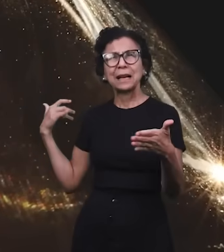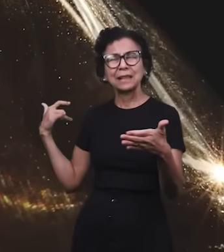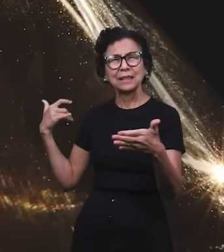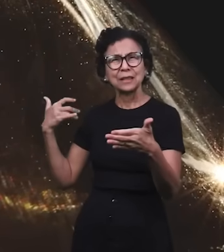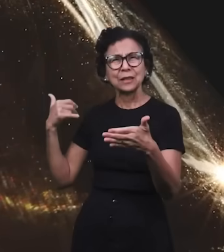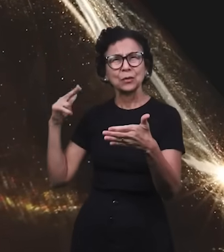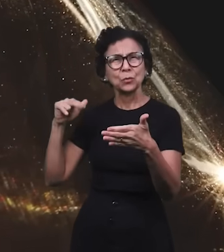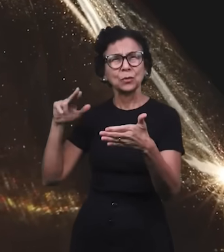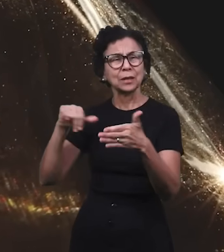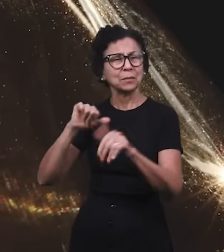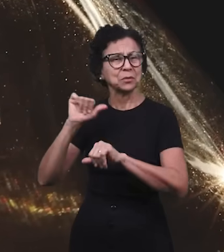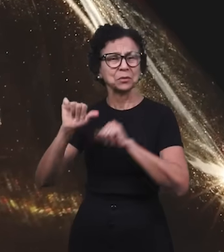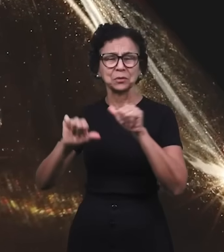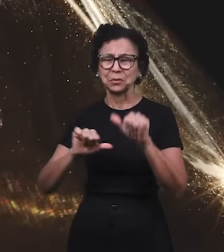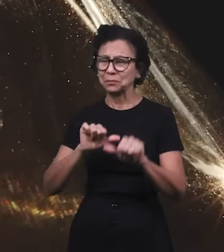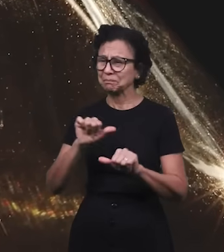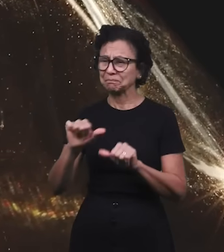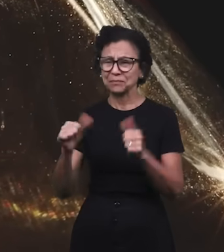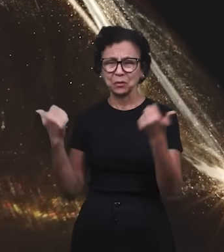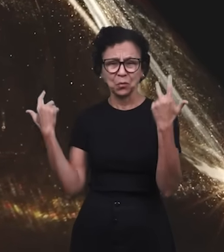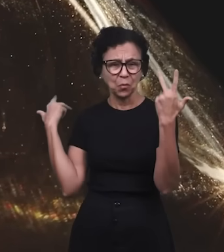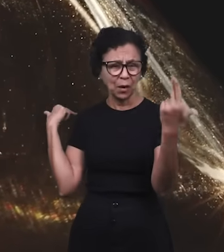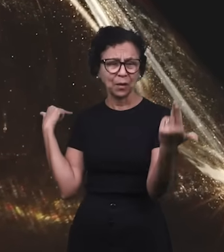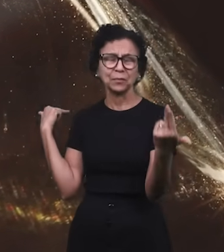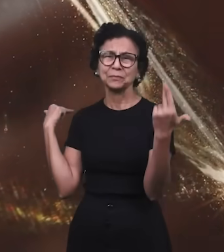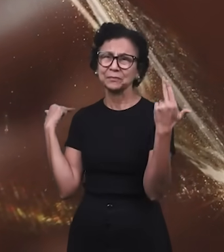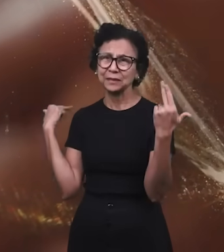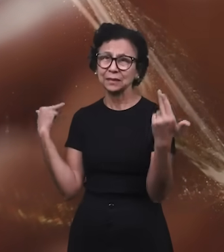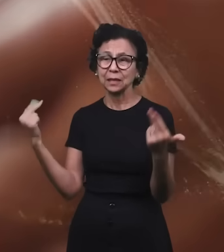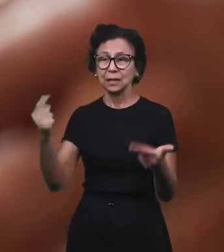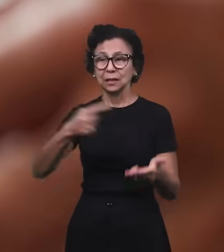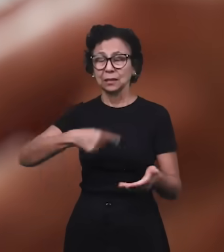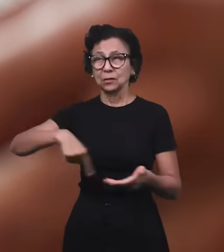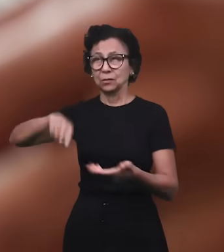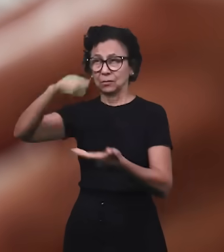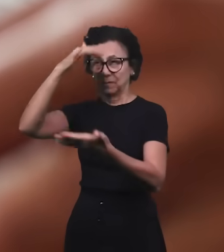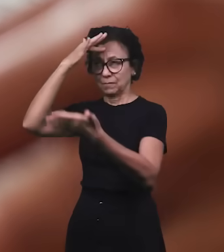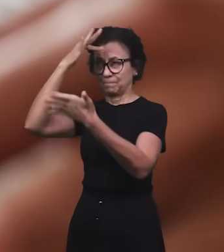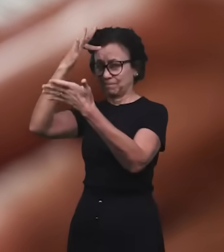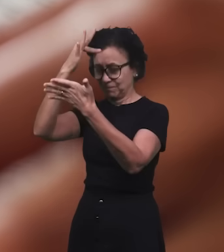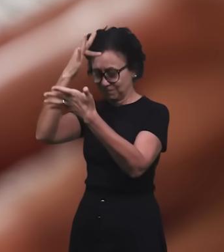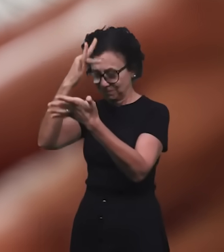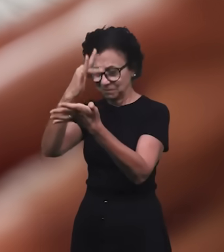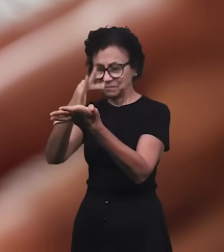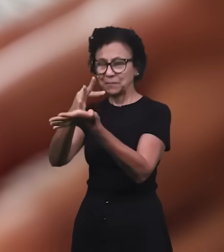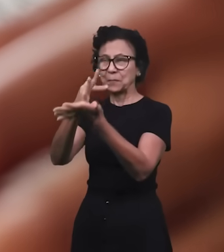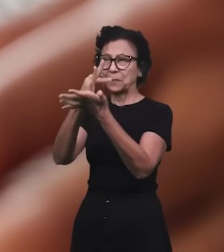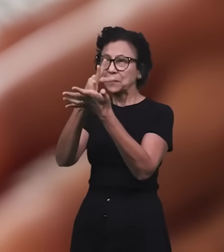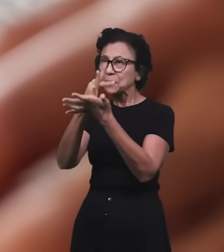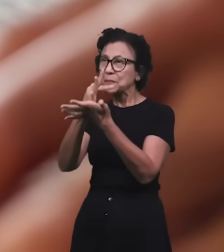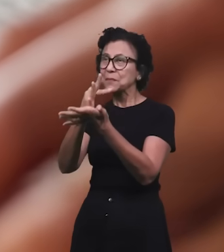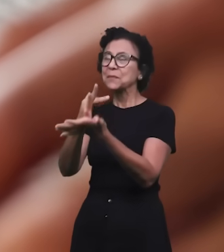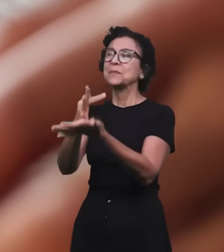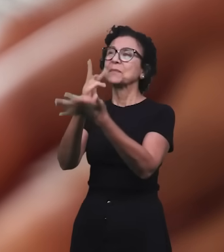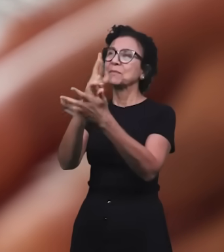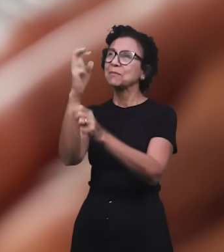é, e nada mudou. Nele está nossa fé.